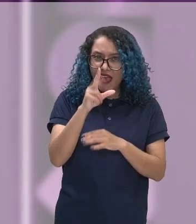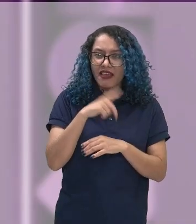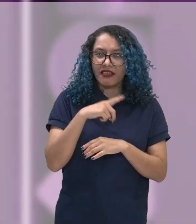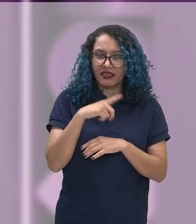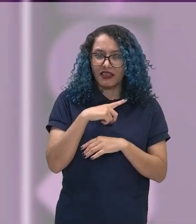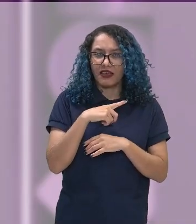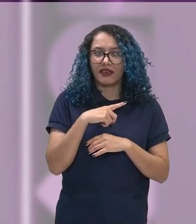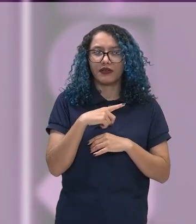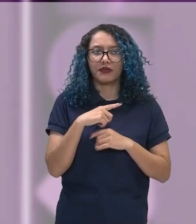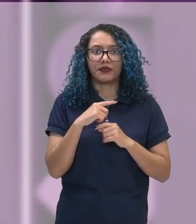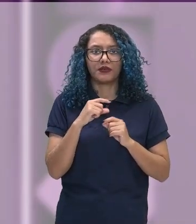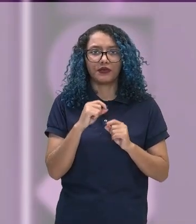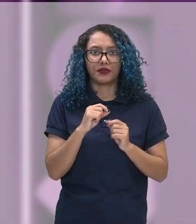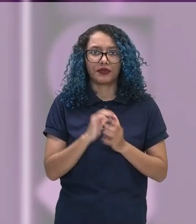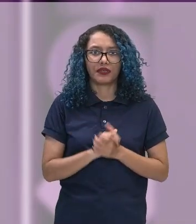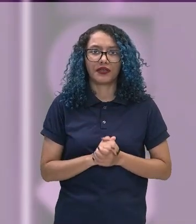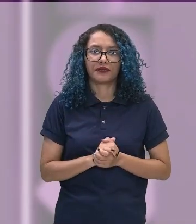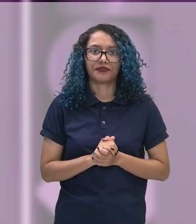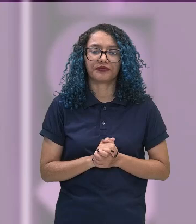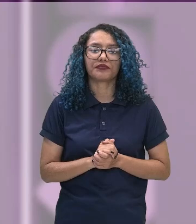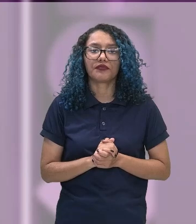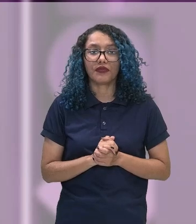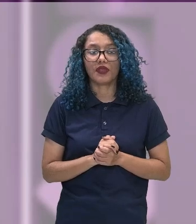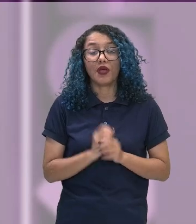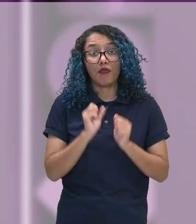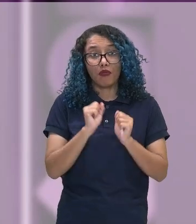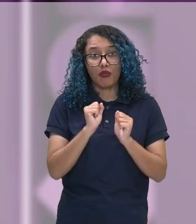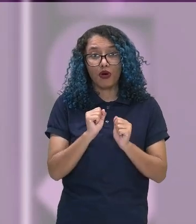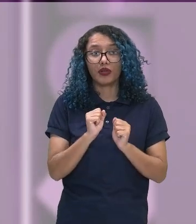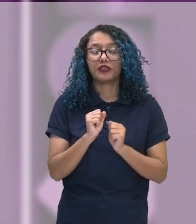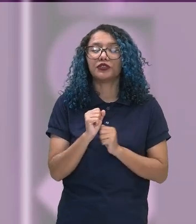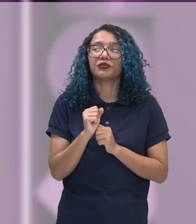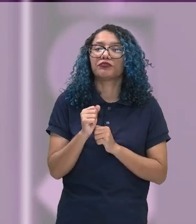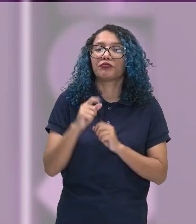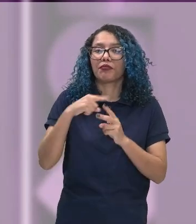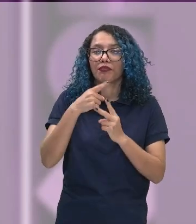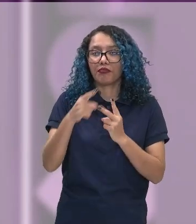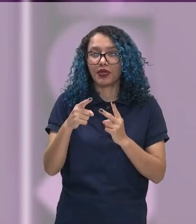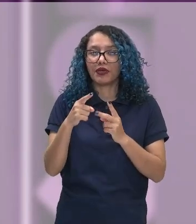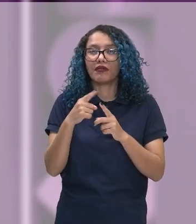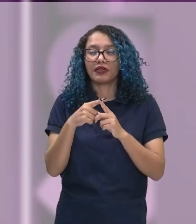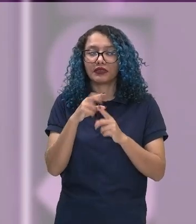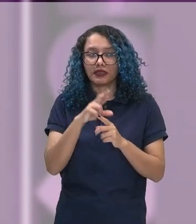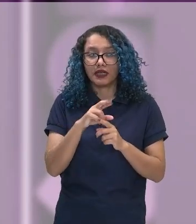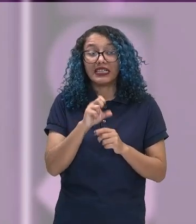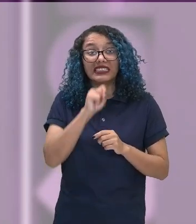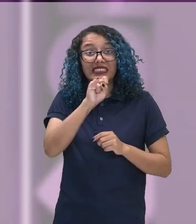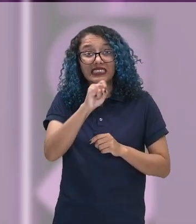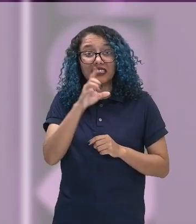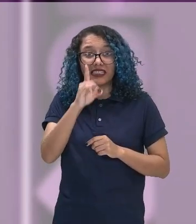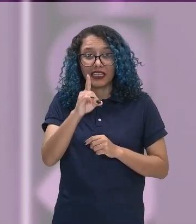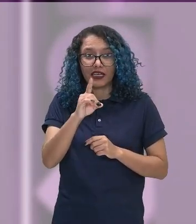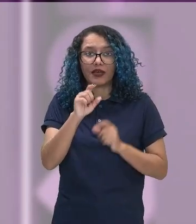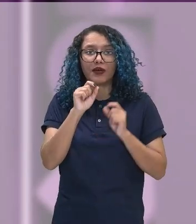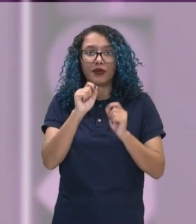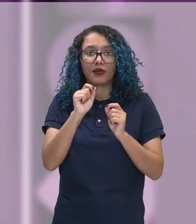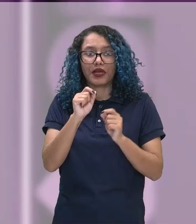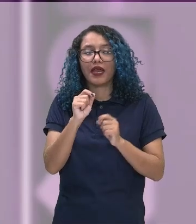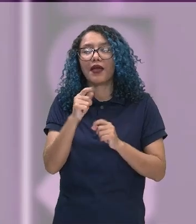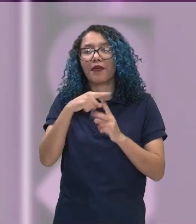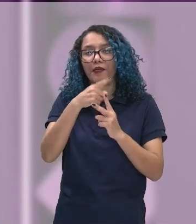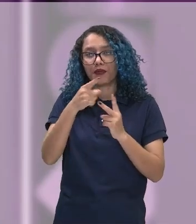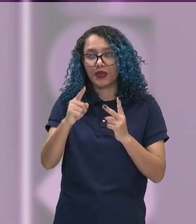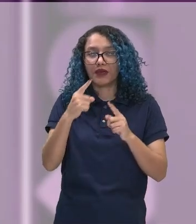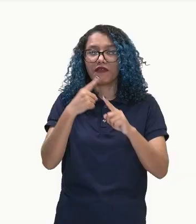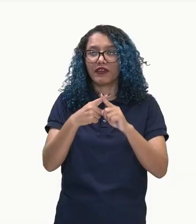o comprimento igual a 2π vezes r. Se a questão nos der o diâmetro, podemos dizer que o comprimento é igual a π vezes o diâmetro, certo? Assim